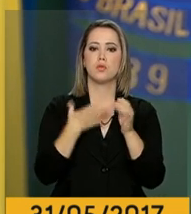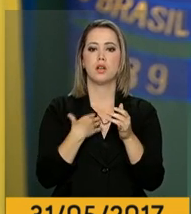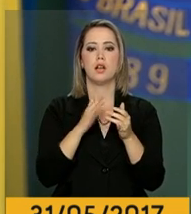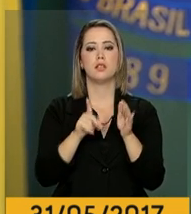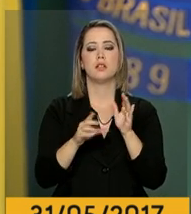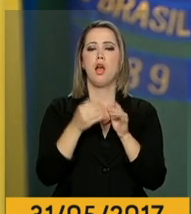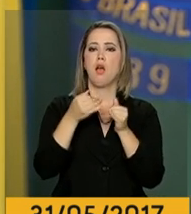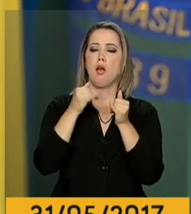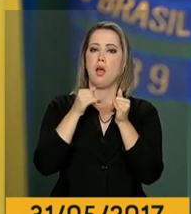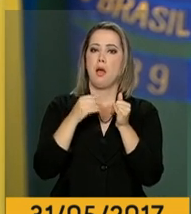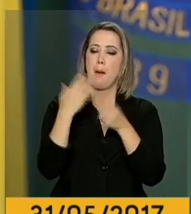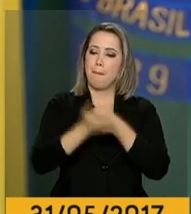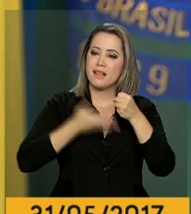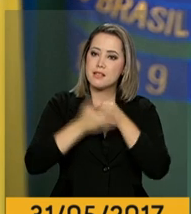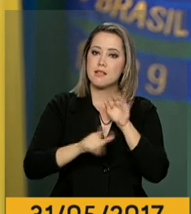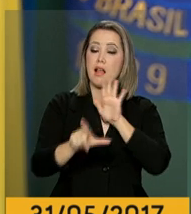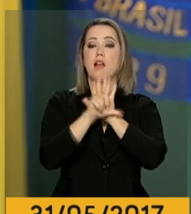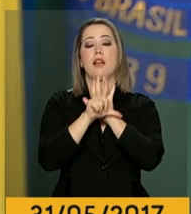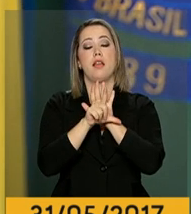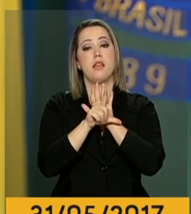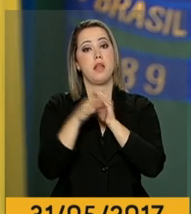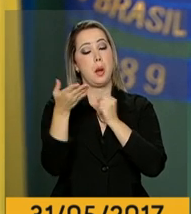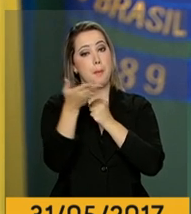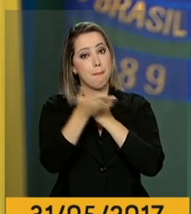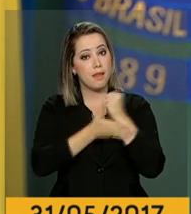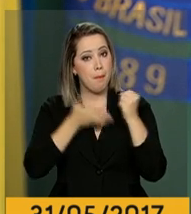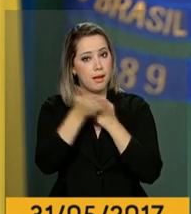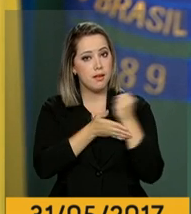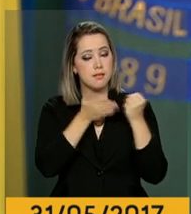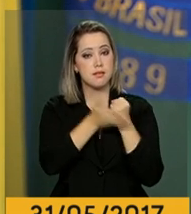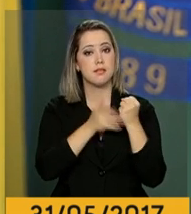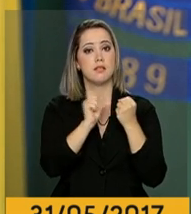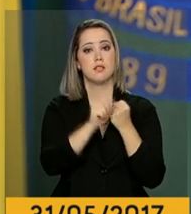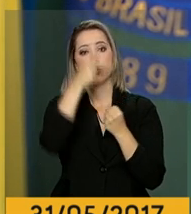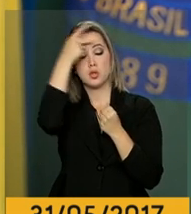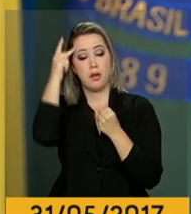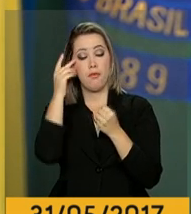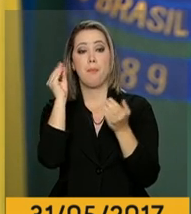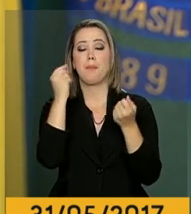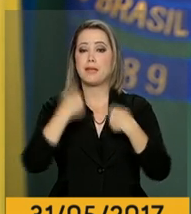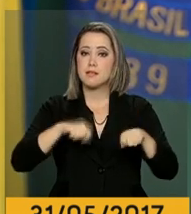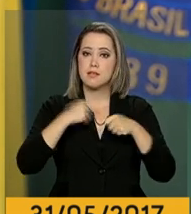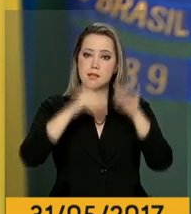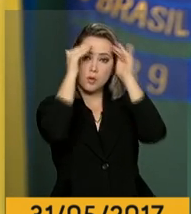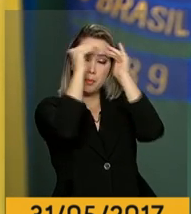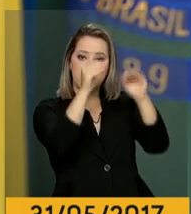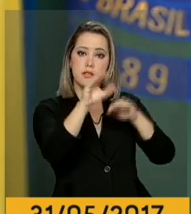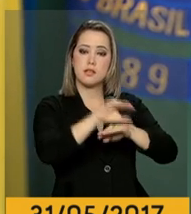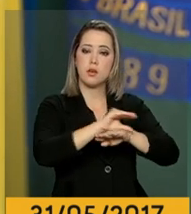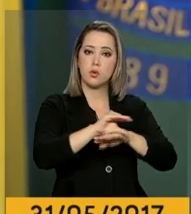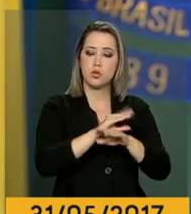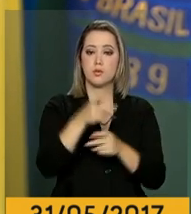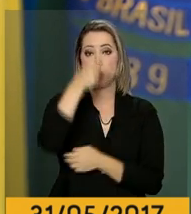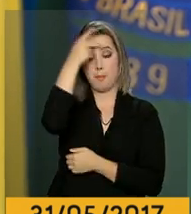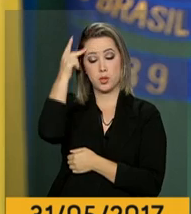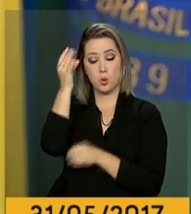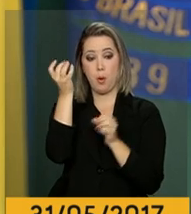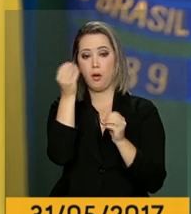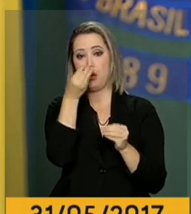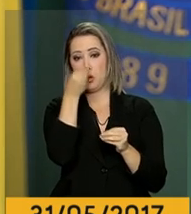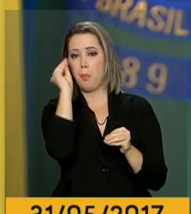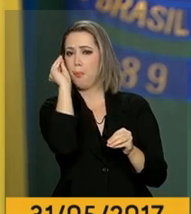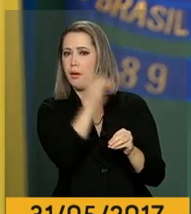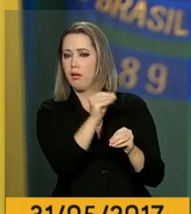da legalidade, você vai divulgar o princípio de que quem não obedece à Constituição, quem